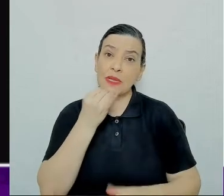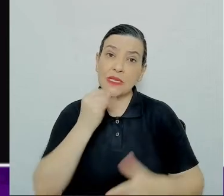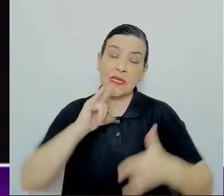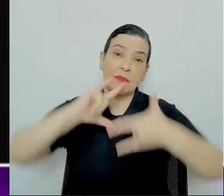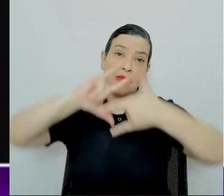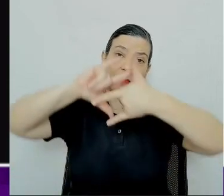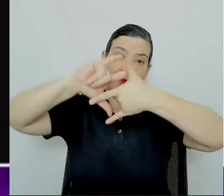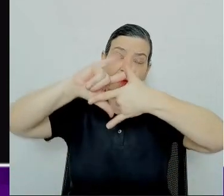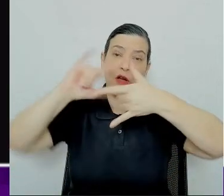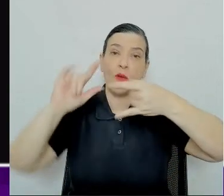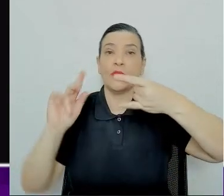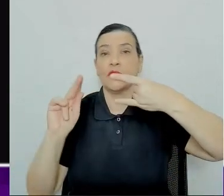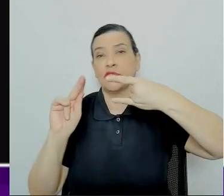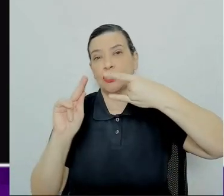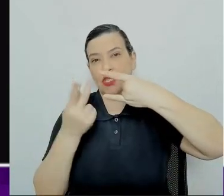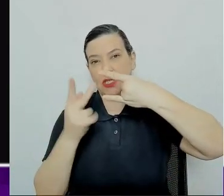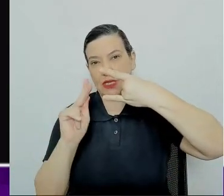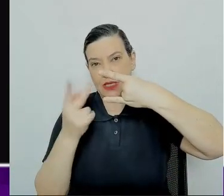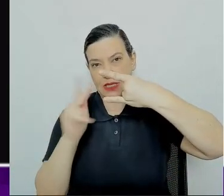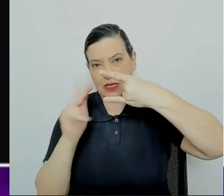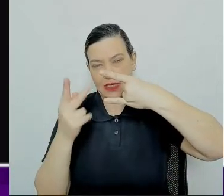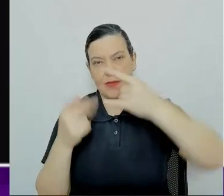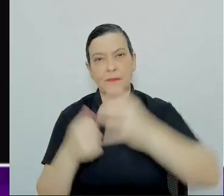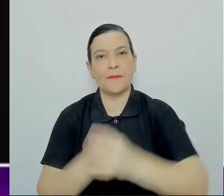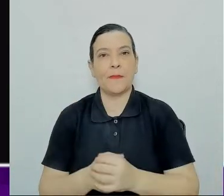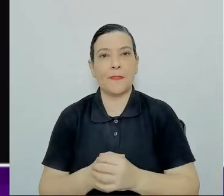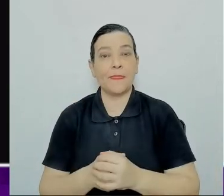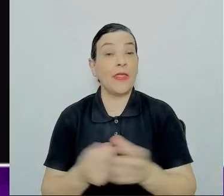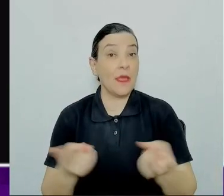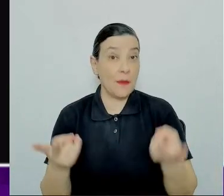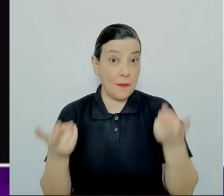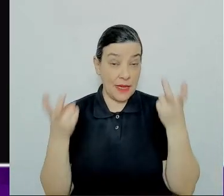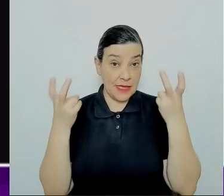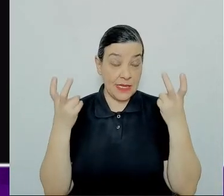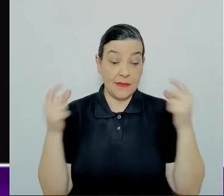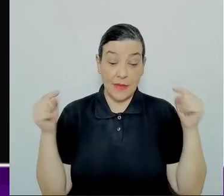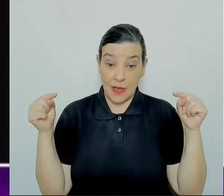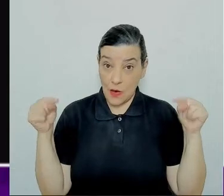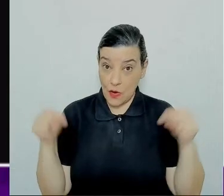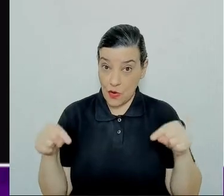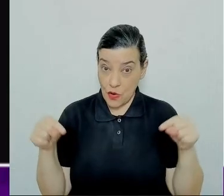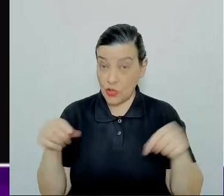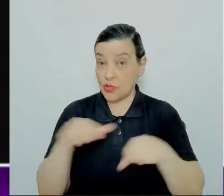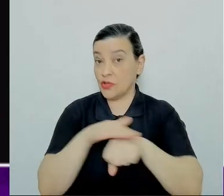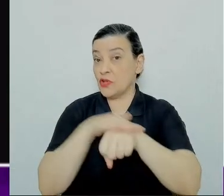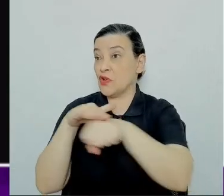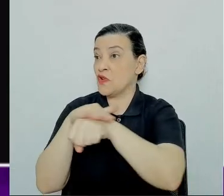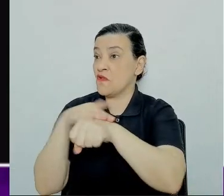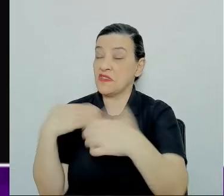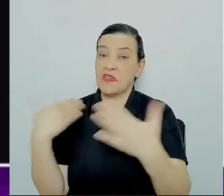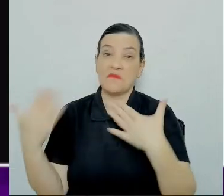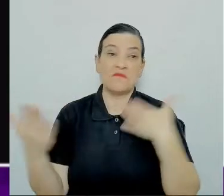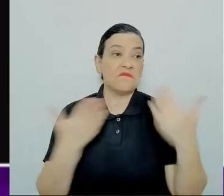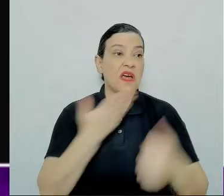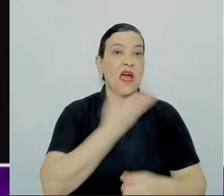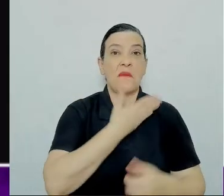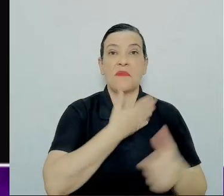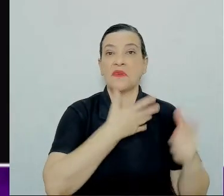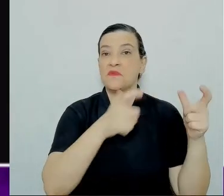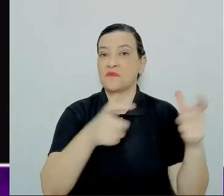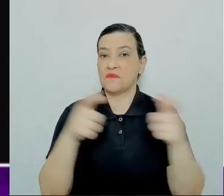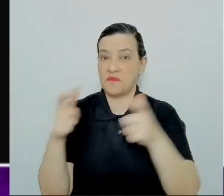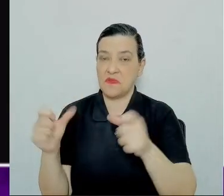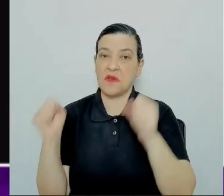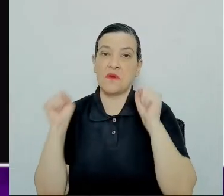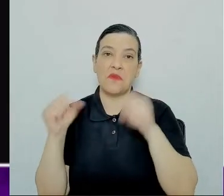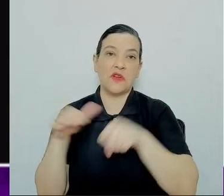Teams. Perceba que nós podemos hoje conversar com nossos colegas de todos os lugares, podemos conversar com